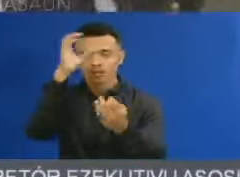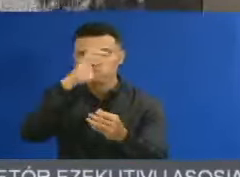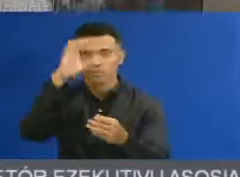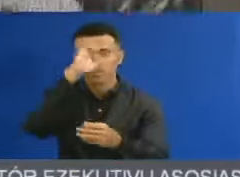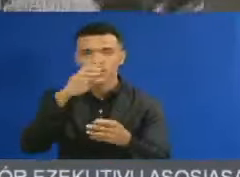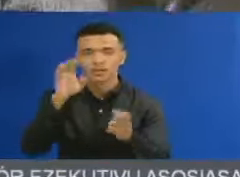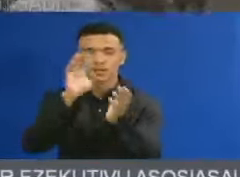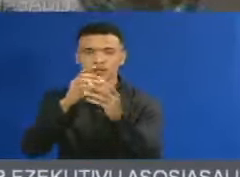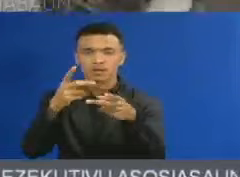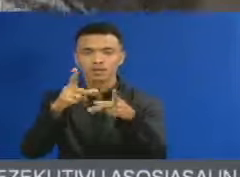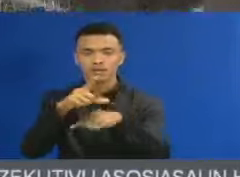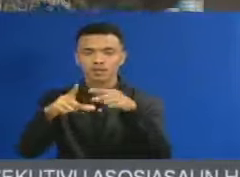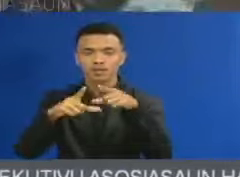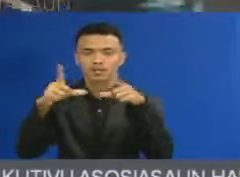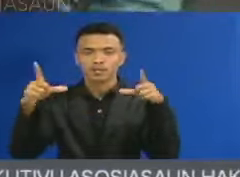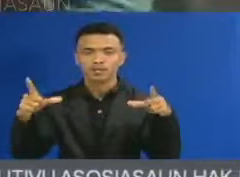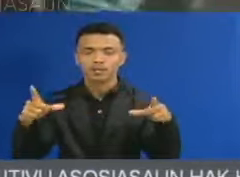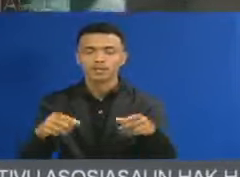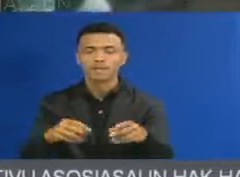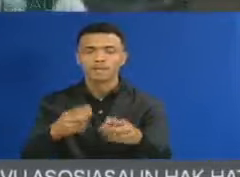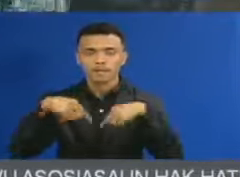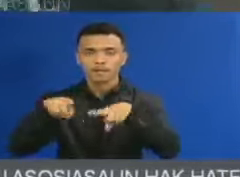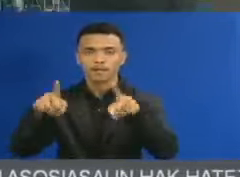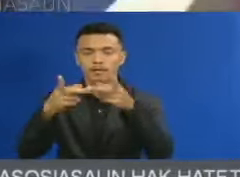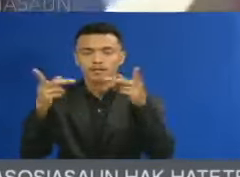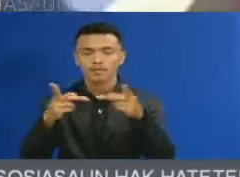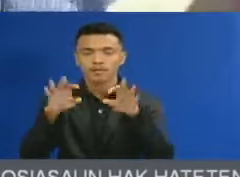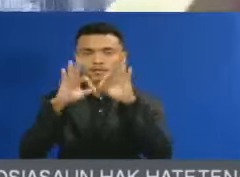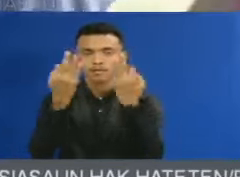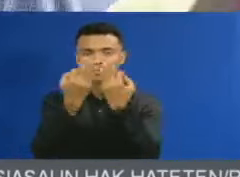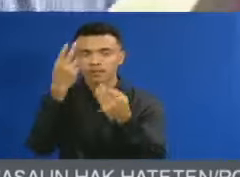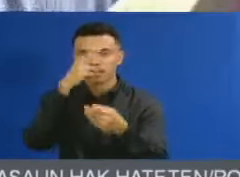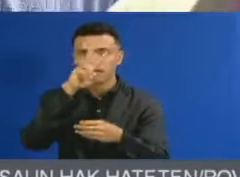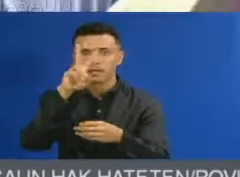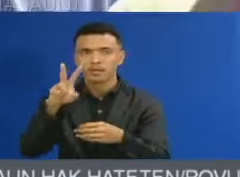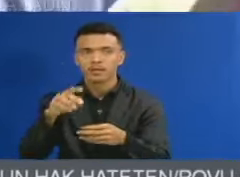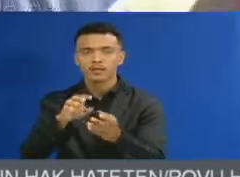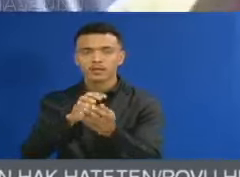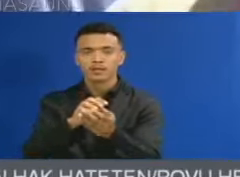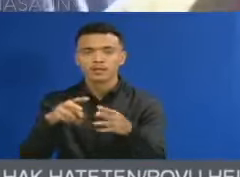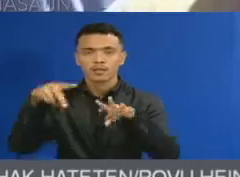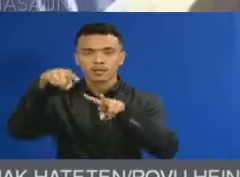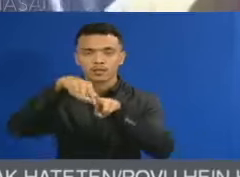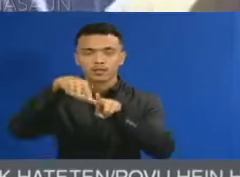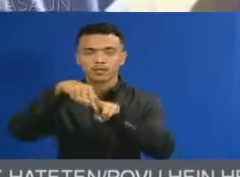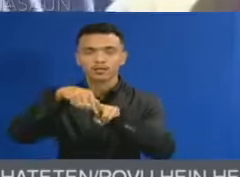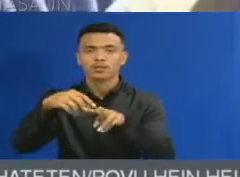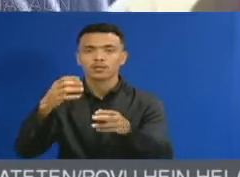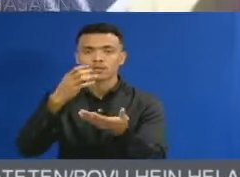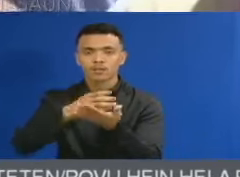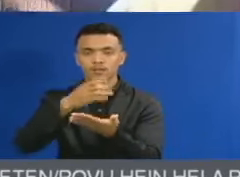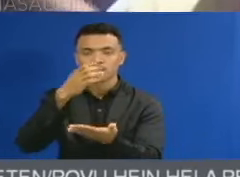iha lagoa Hasanfong. To iha fatin refere familia hetang uluk matebiang ni sinelus no be iha aqua